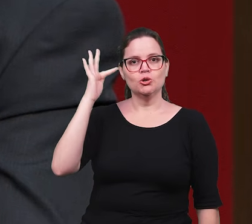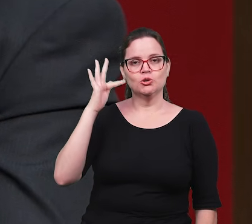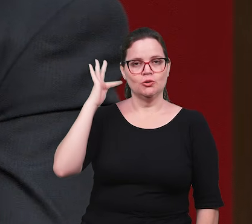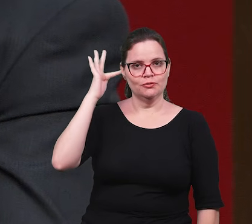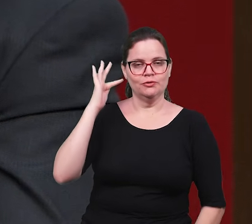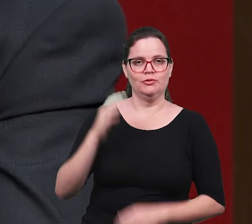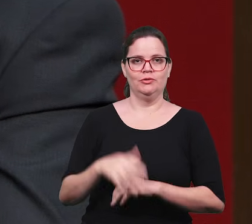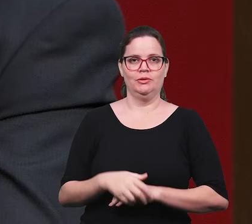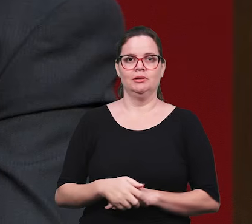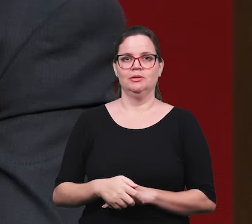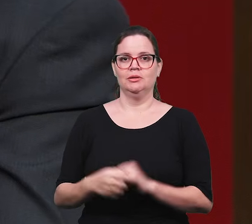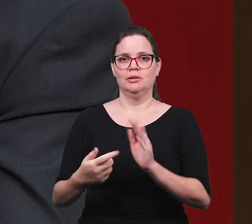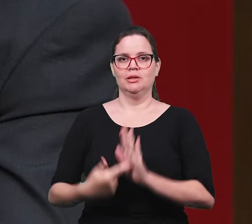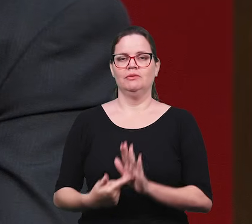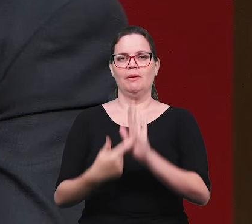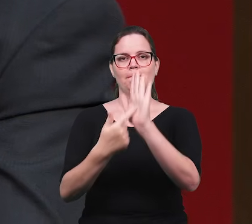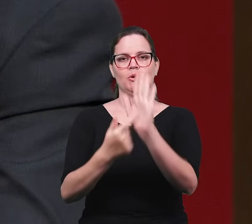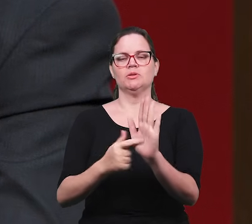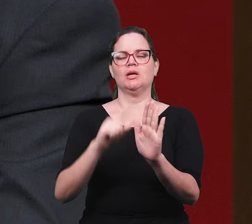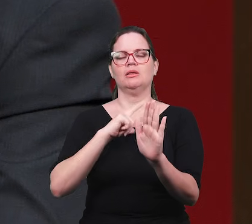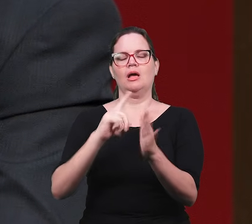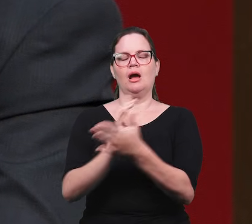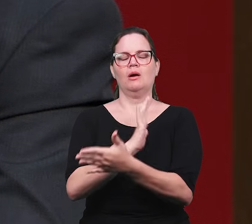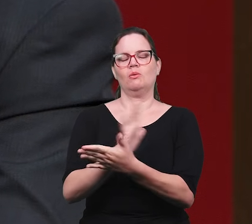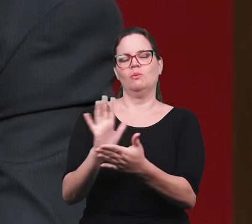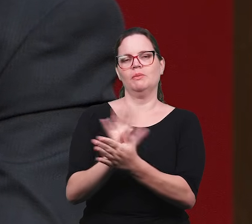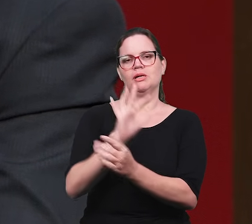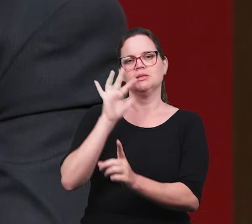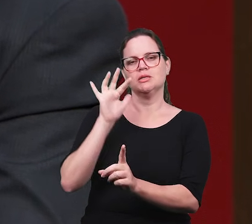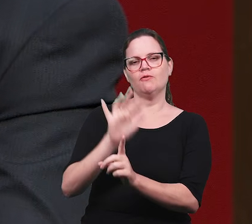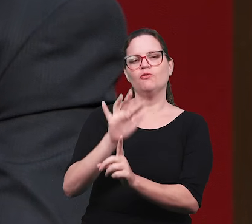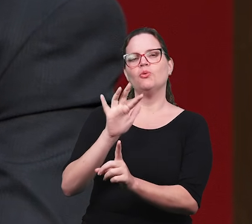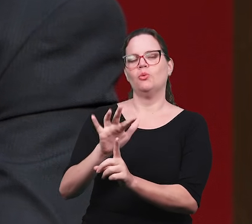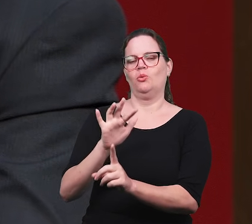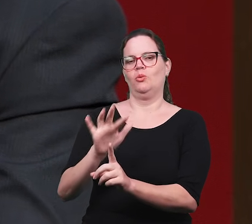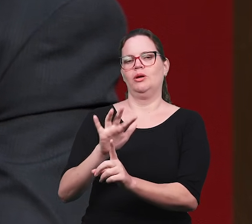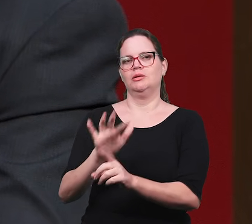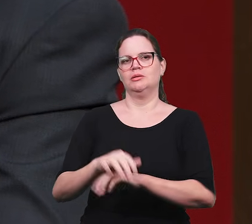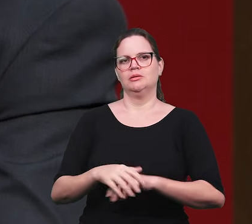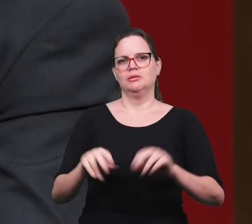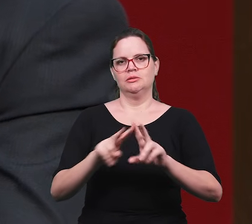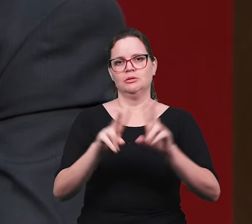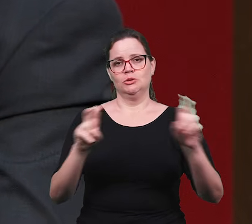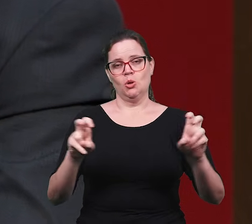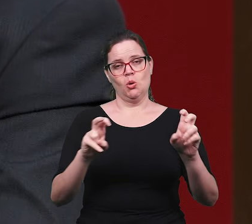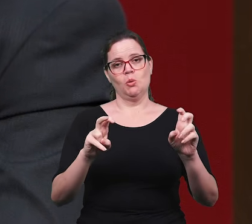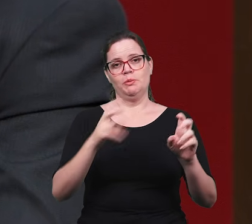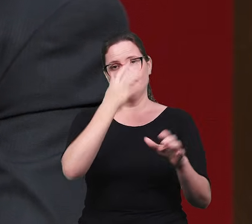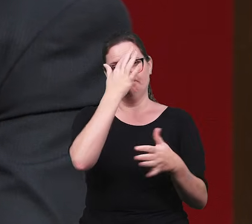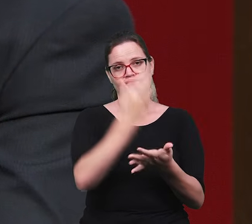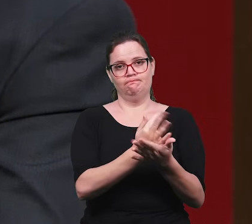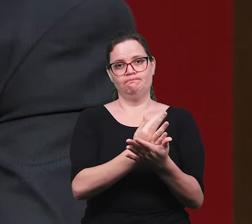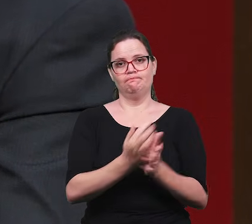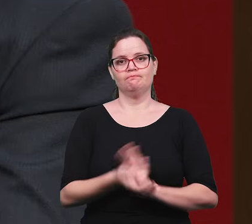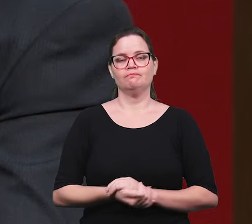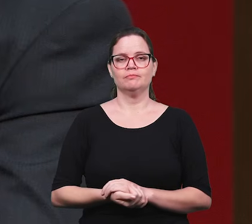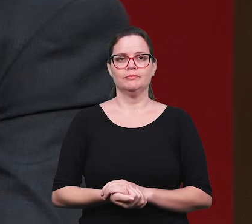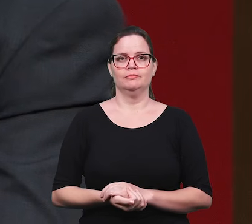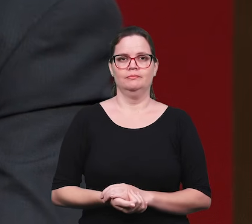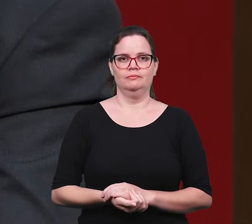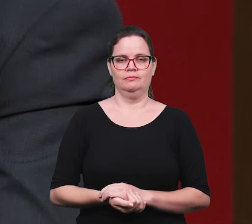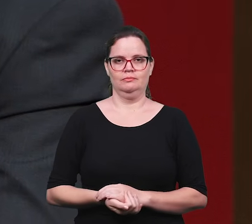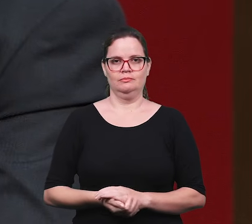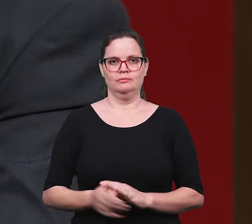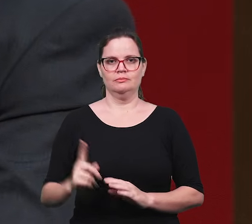executar até mesmo algumas certas influências, né, no que diz respeito à fé. E aí, até para trazer um